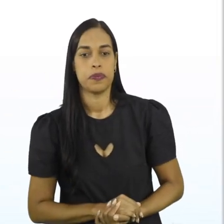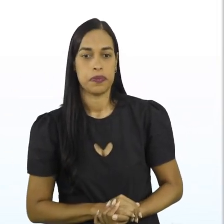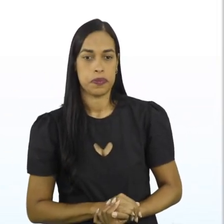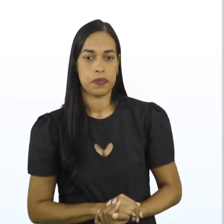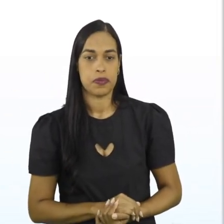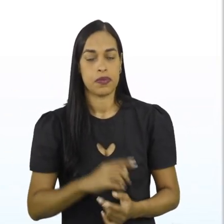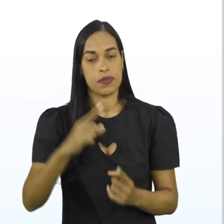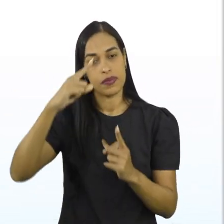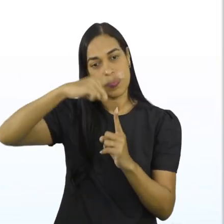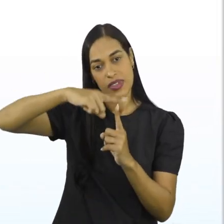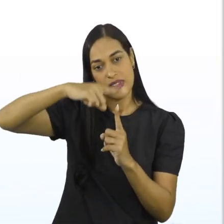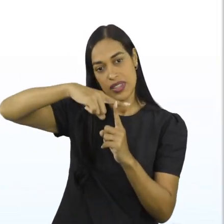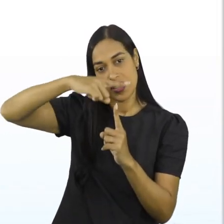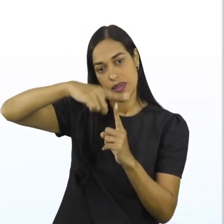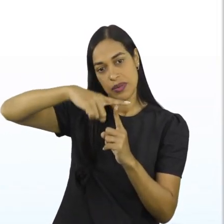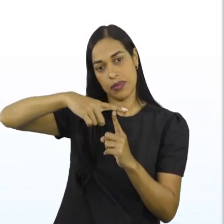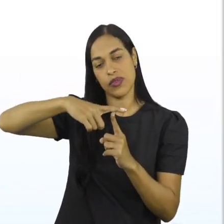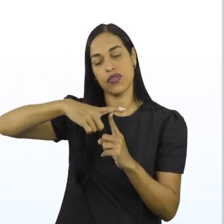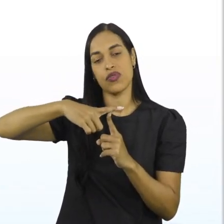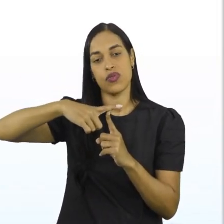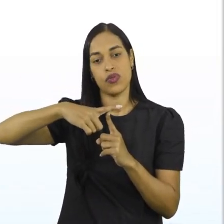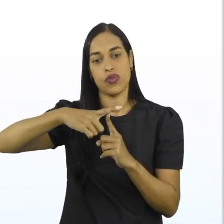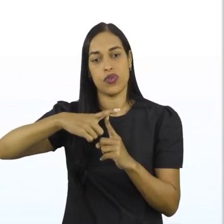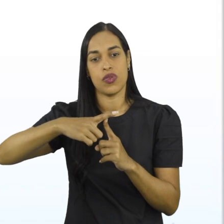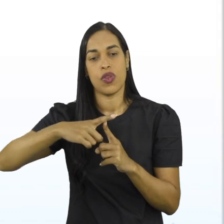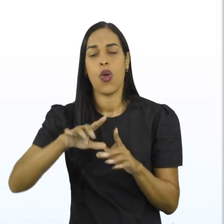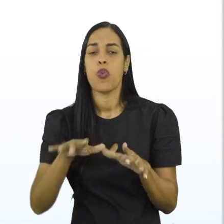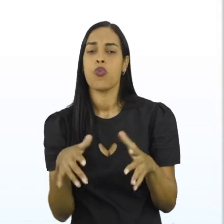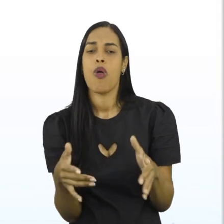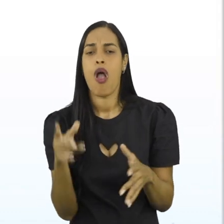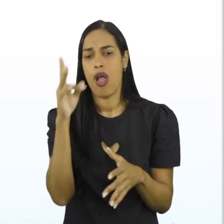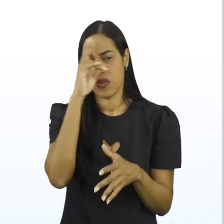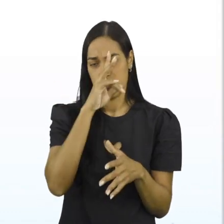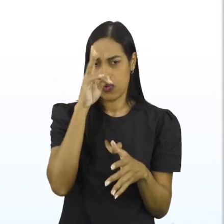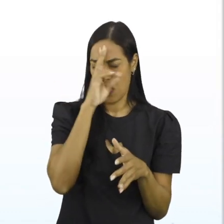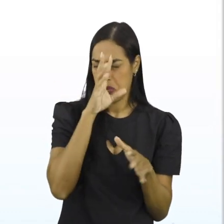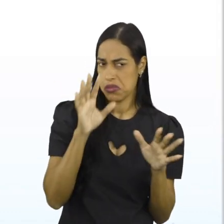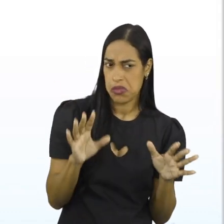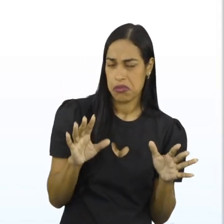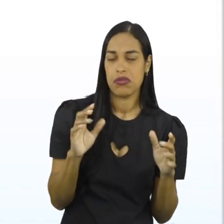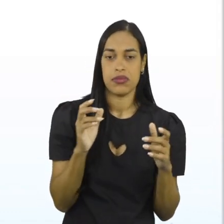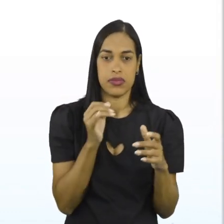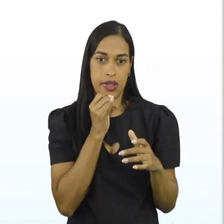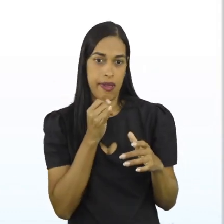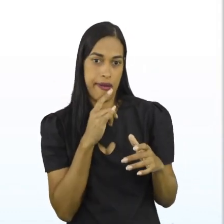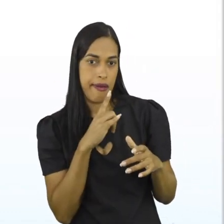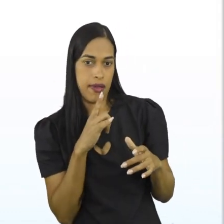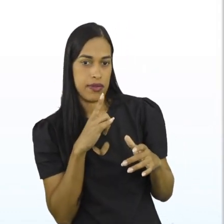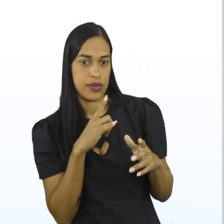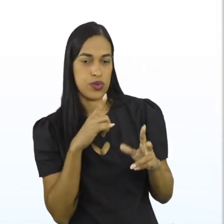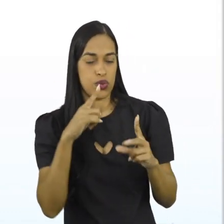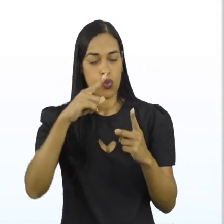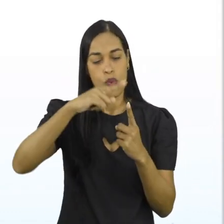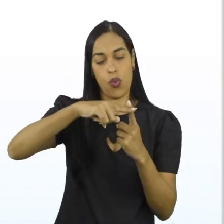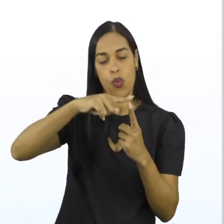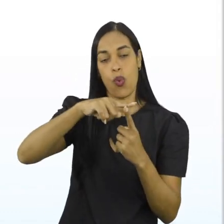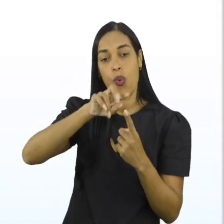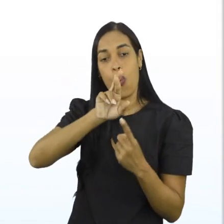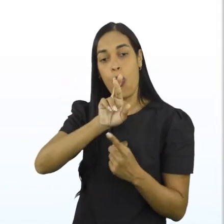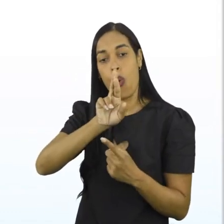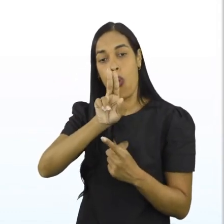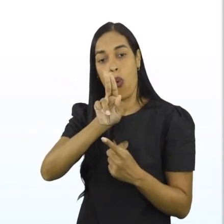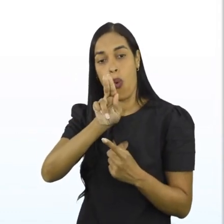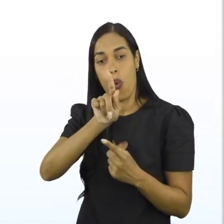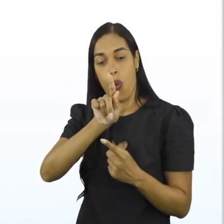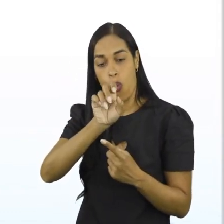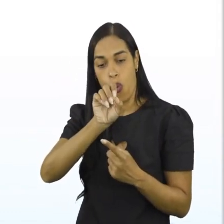O retículo endoplasmático, eu vou ter tipos. Aí qual é a história? Eu tenho um retículo endoplasmático que é chamado de